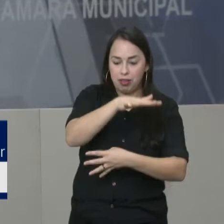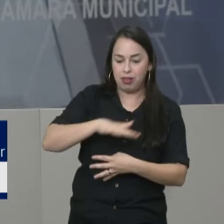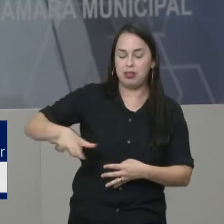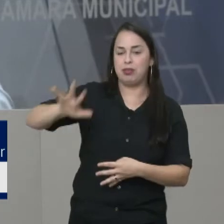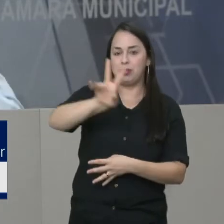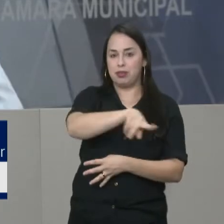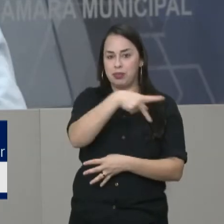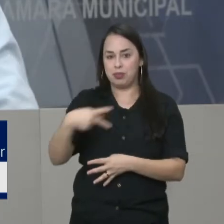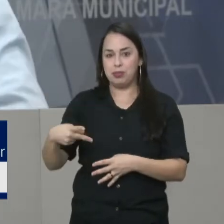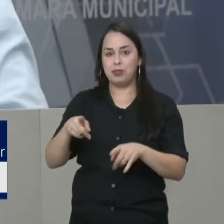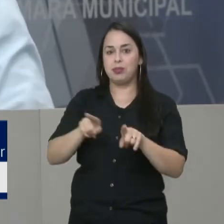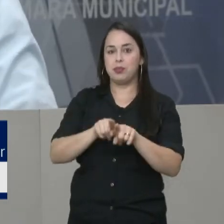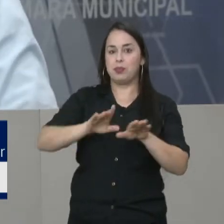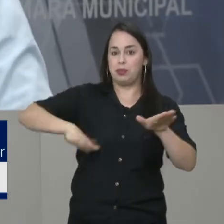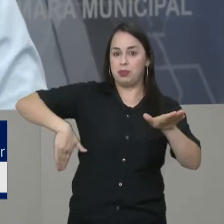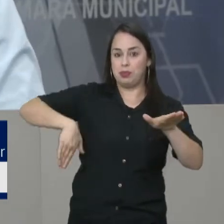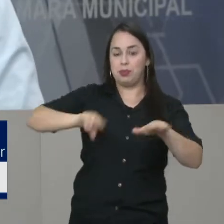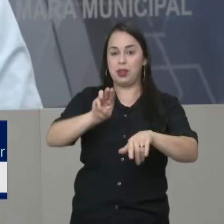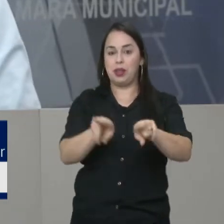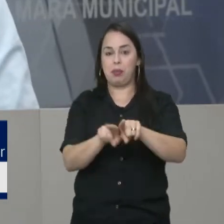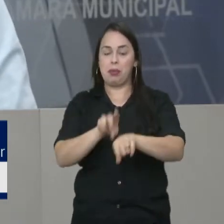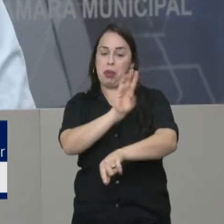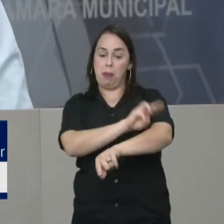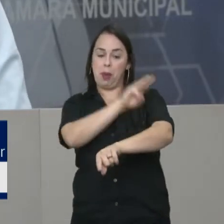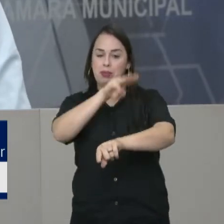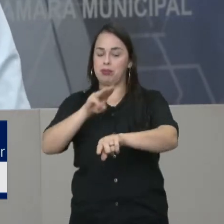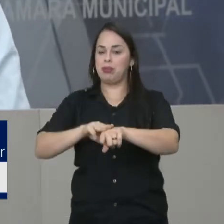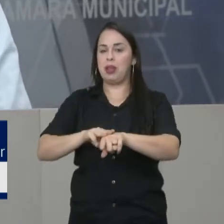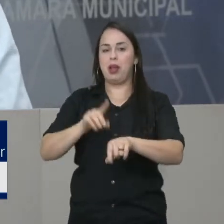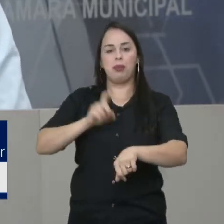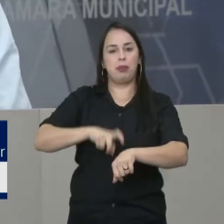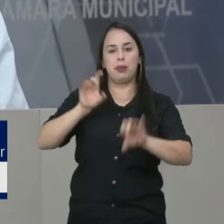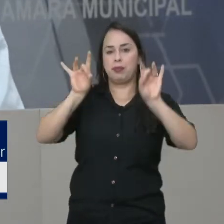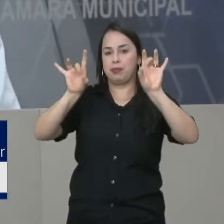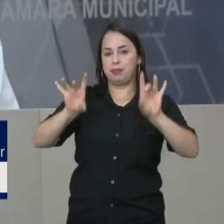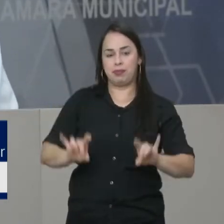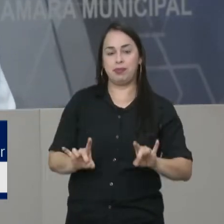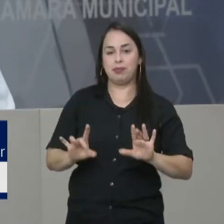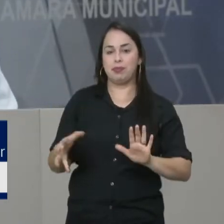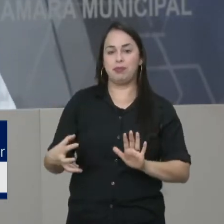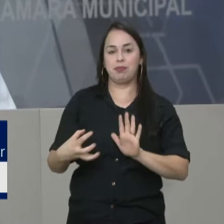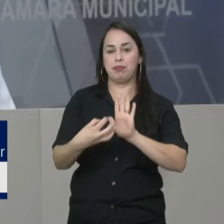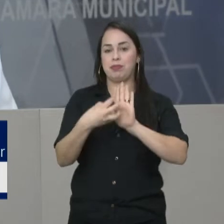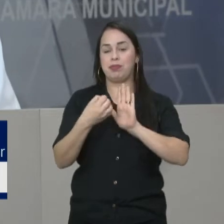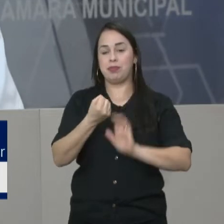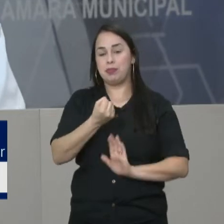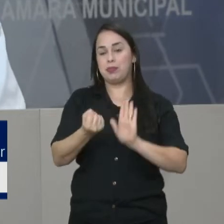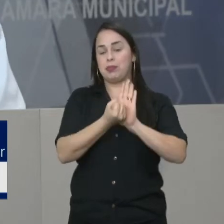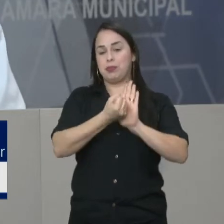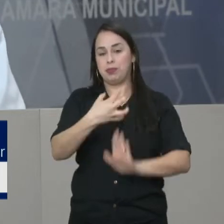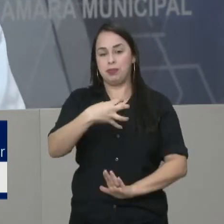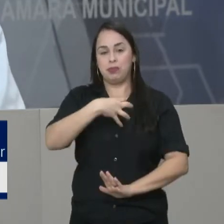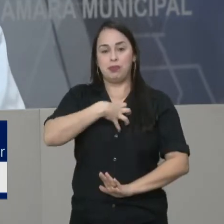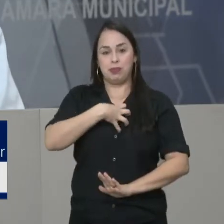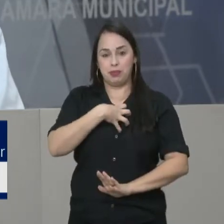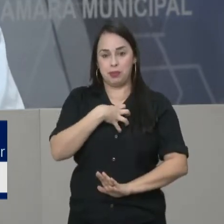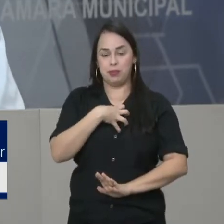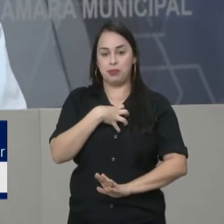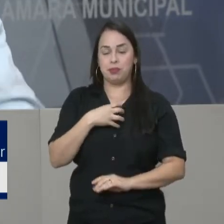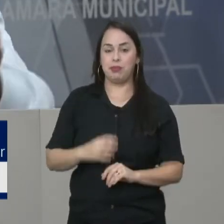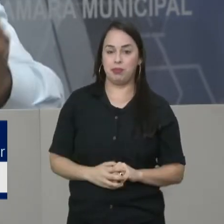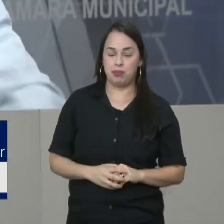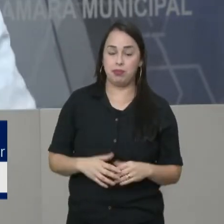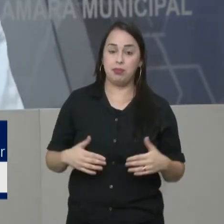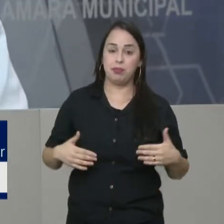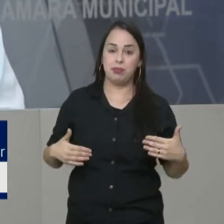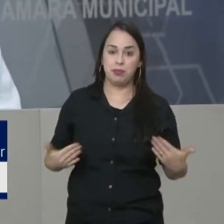Vale do Paraíba, Litoral Norte e Serra da Mantiqueira. Sem dúvida nenhuma, um momento especial que vai marcar posição aí por toda a nossa história.